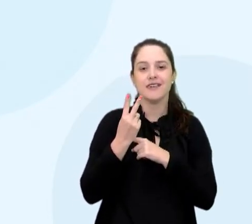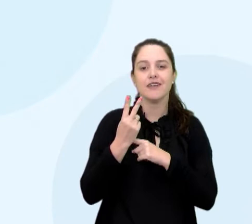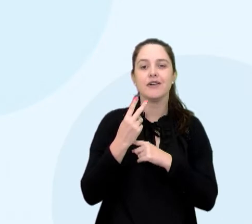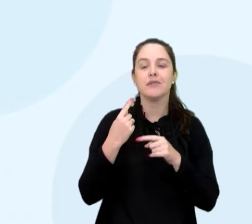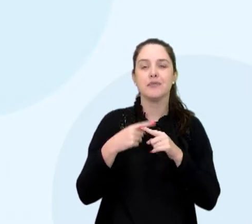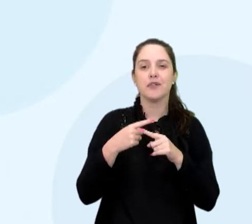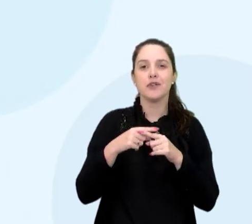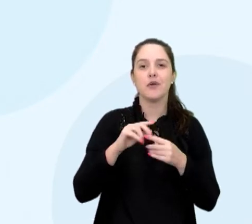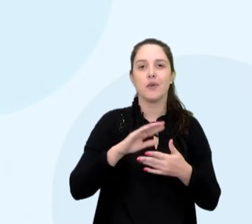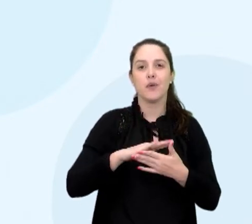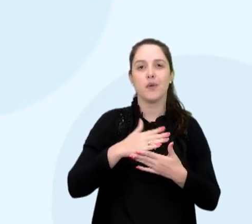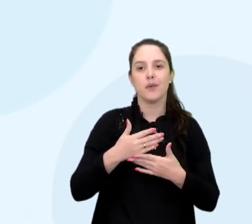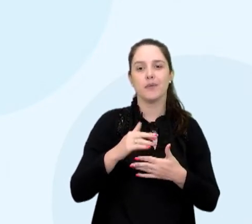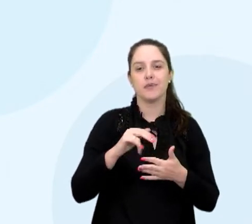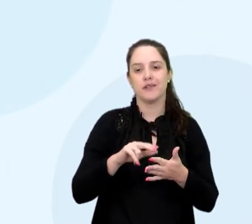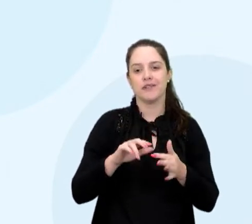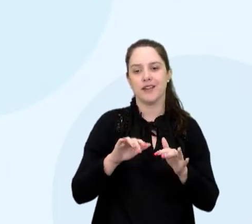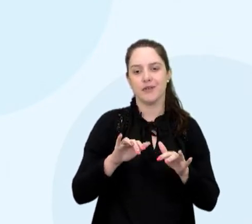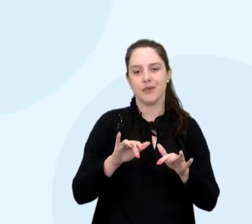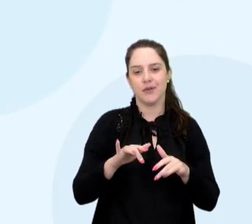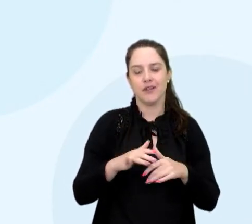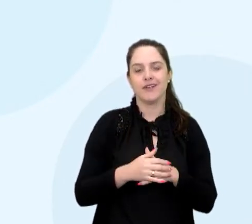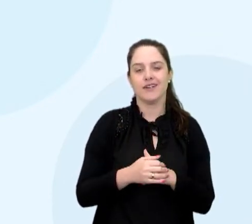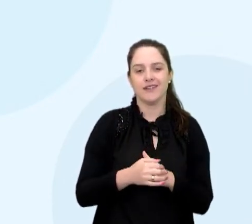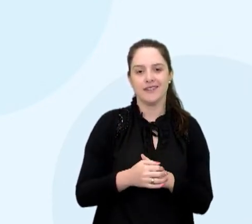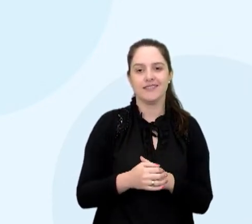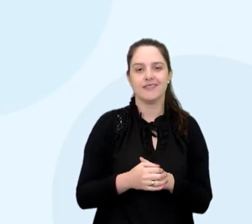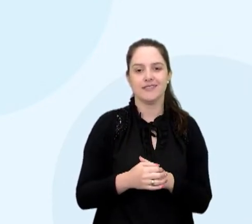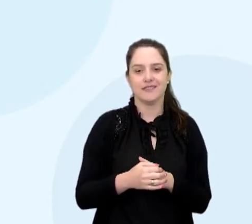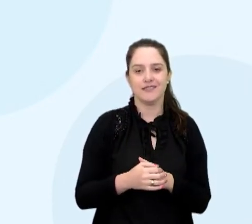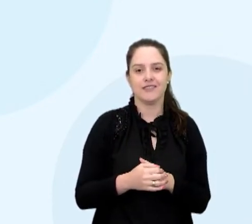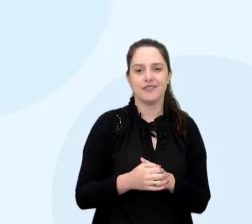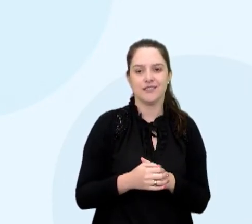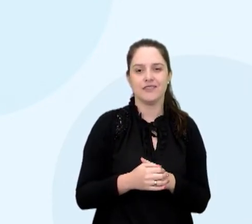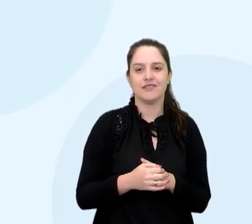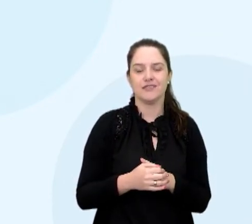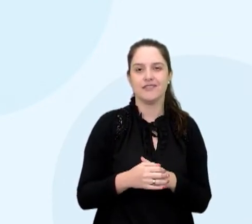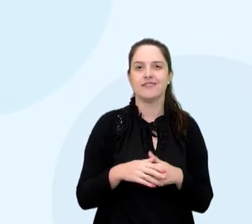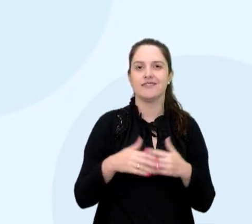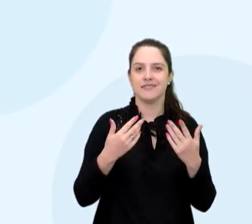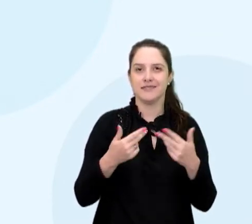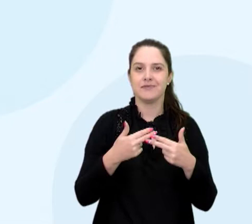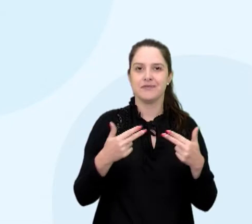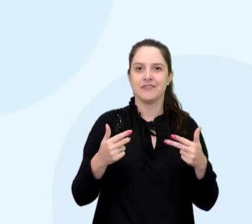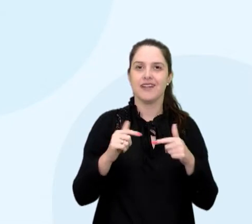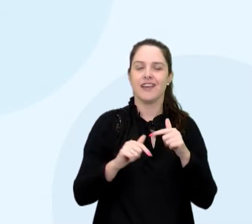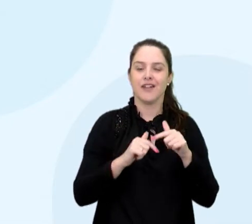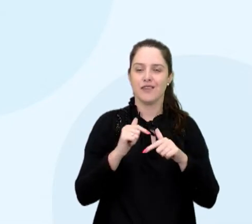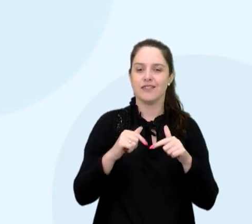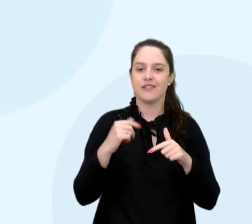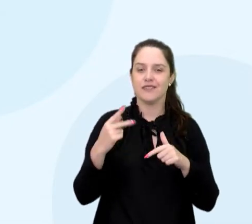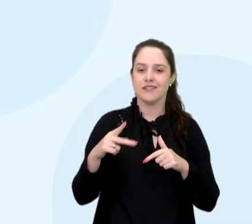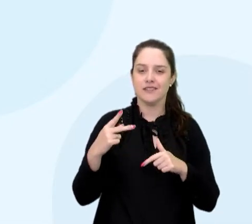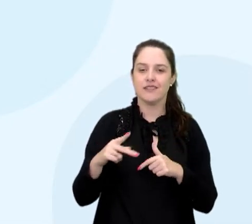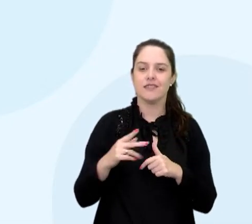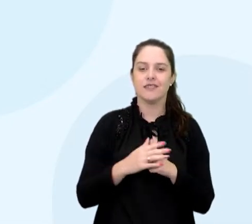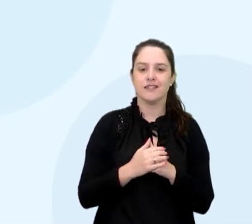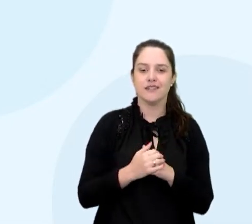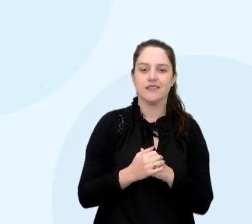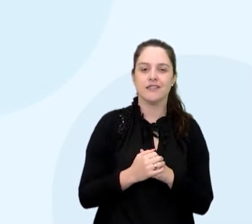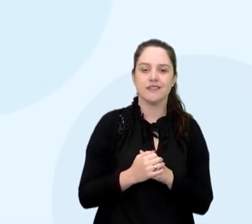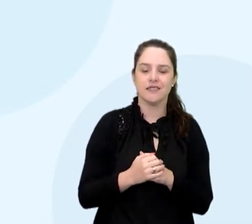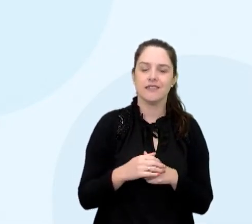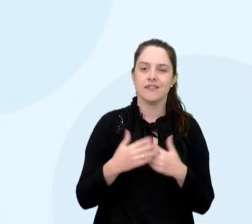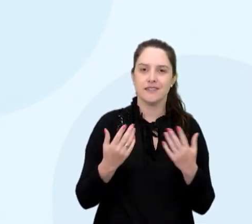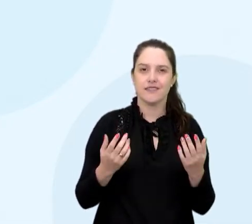já tá soltando... Já tá poluindo. Os poluentes, né? Que ela não pode... Então, o trabalho dela já não é um lugar